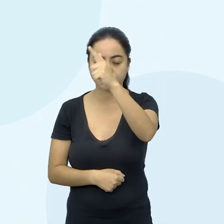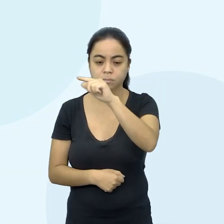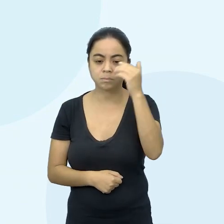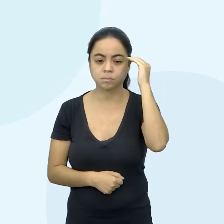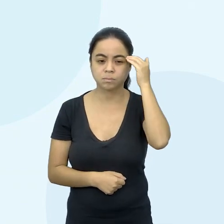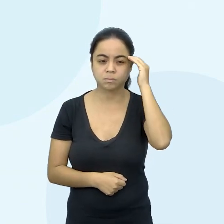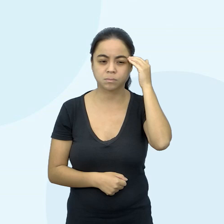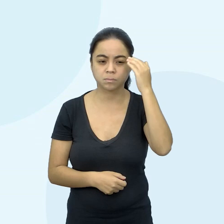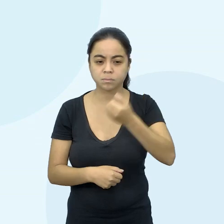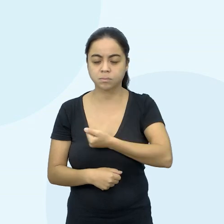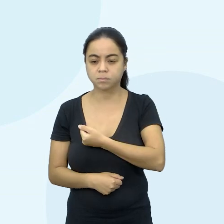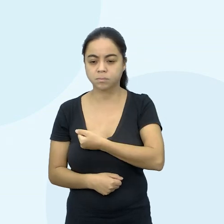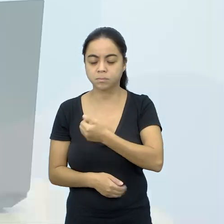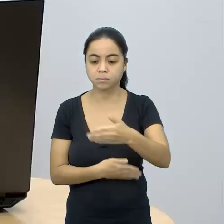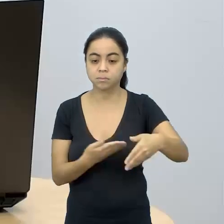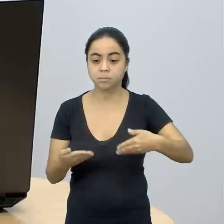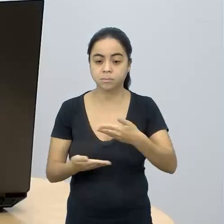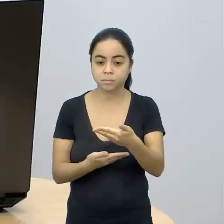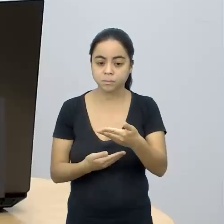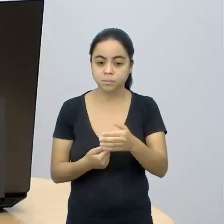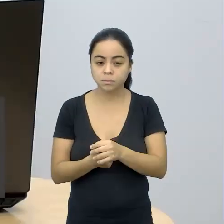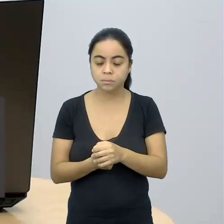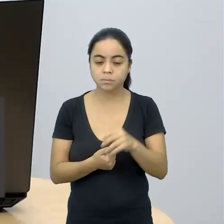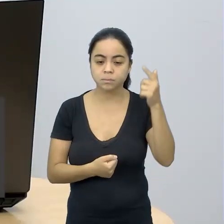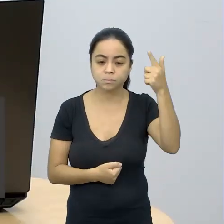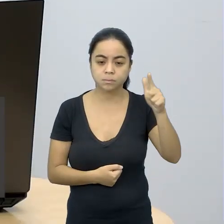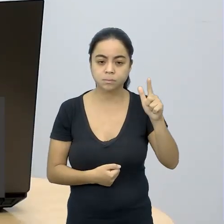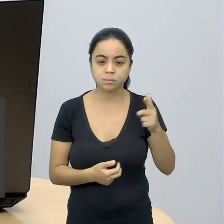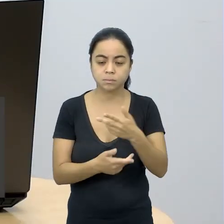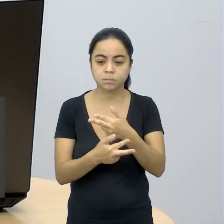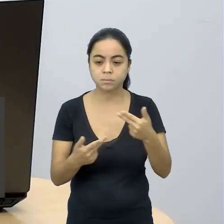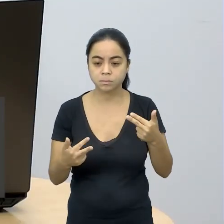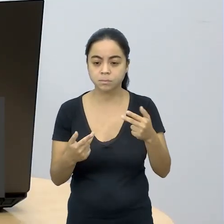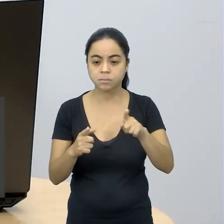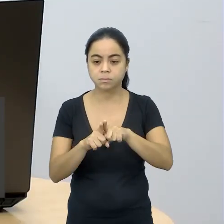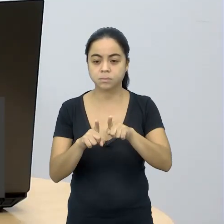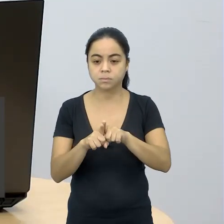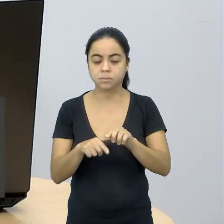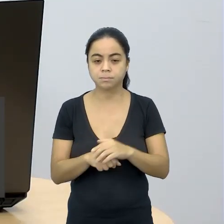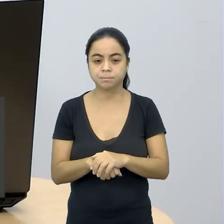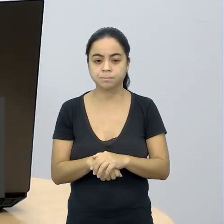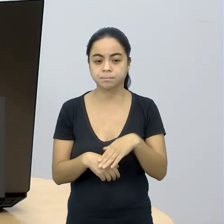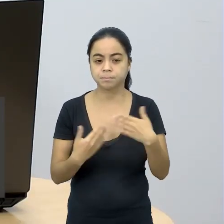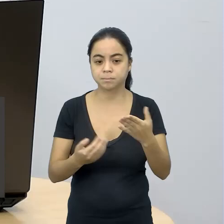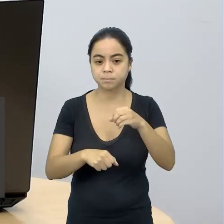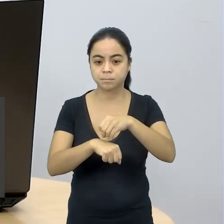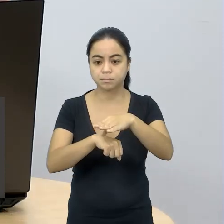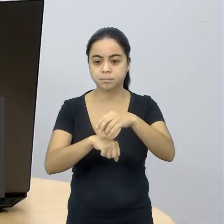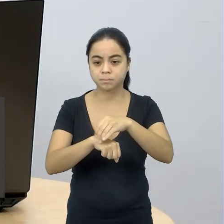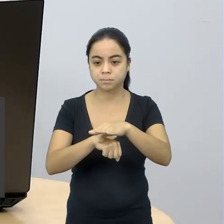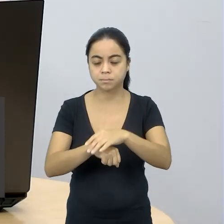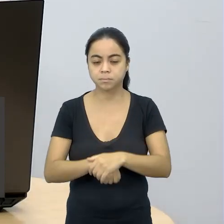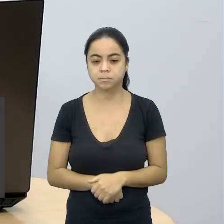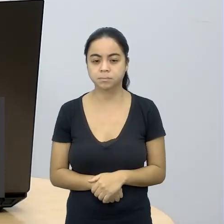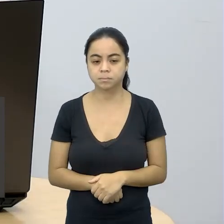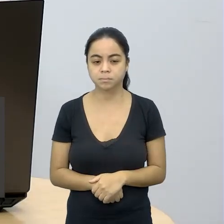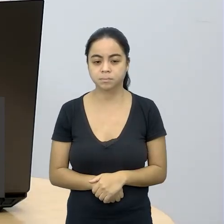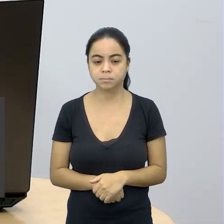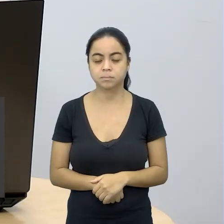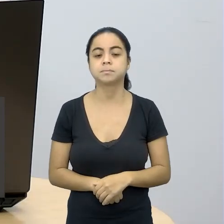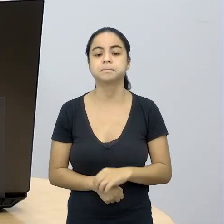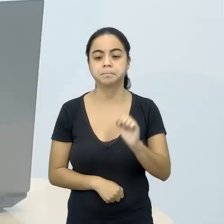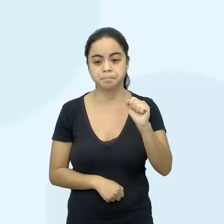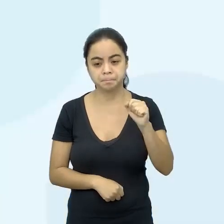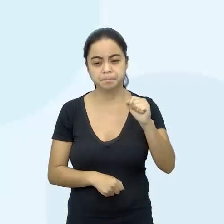relações numéricas nesse momento e outras coisas também. E aí, o que é a nossa sugestão? É, por exemplo, pegar mesmo essa